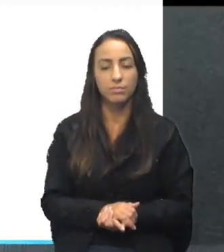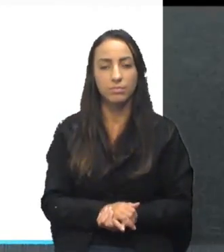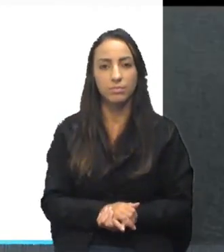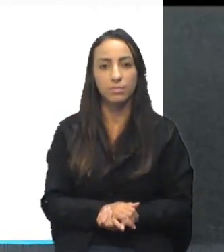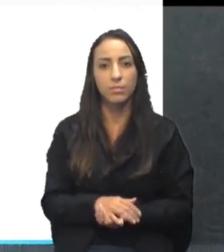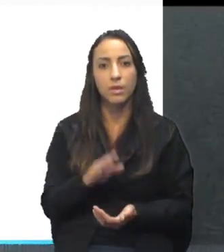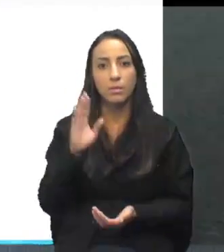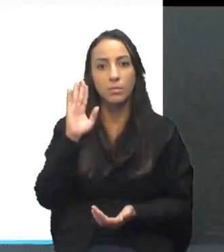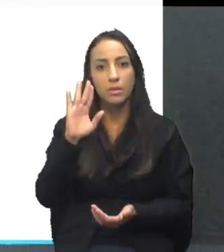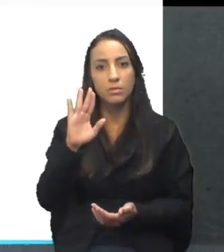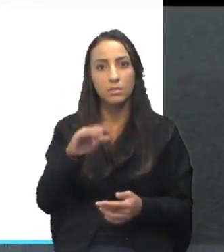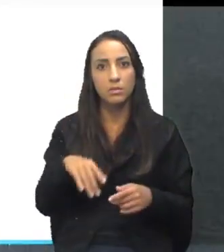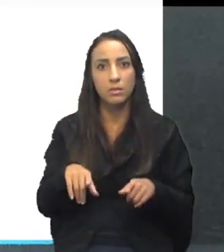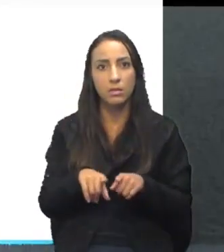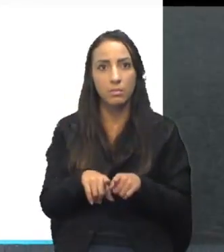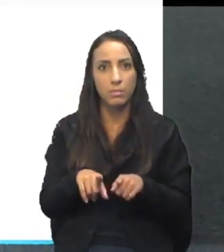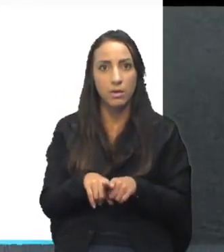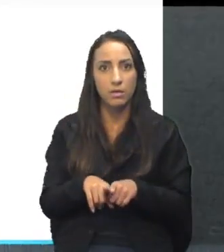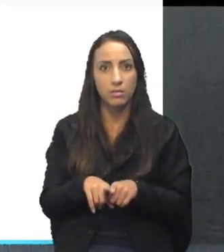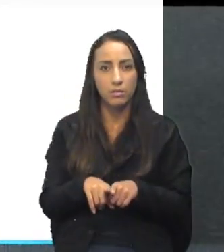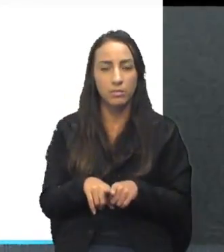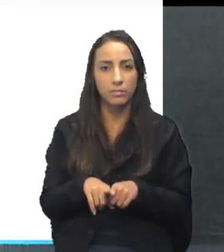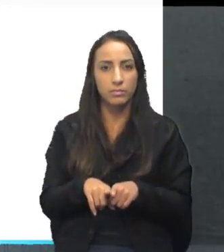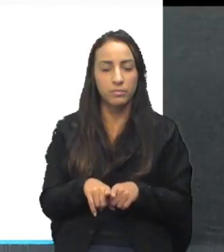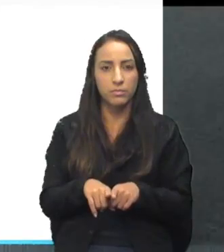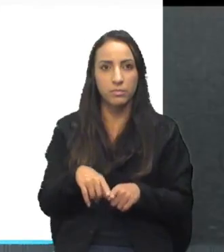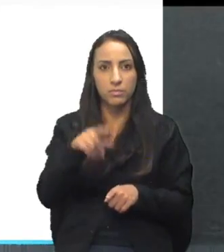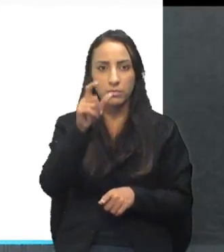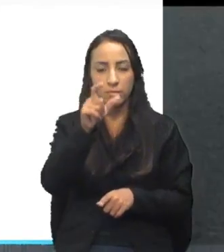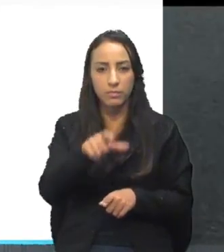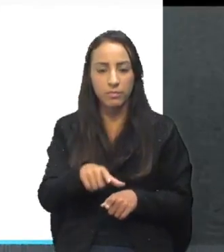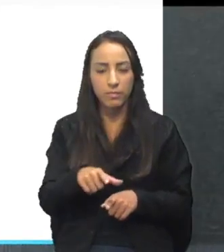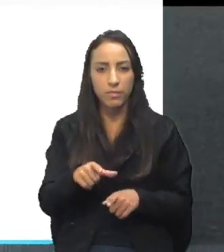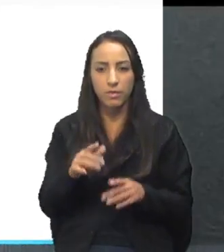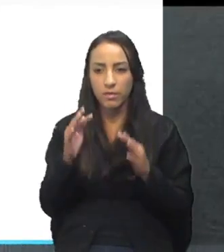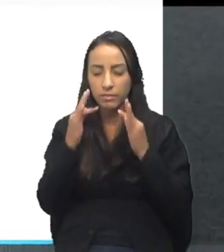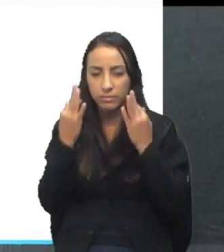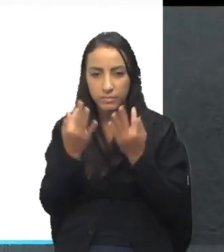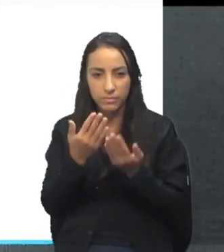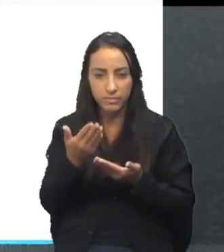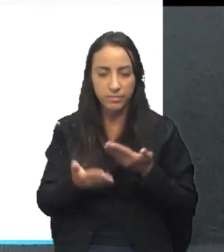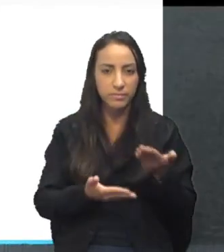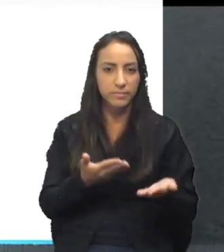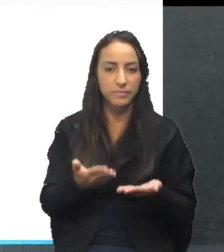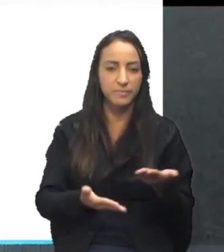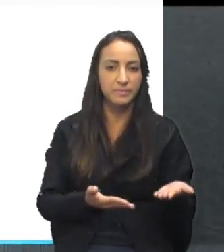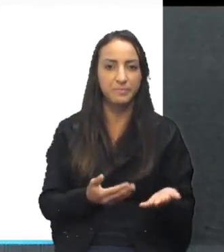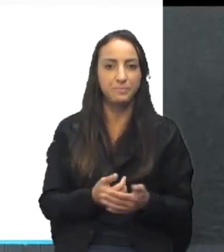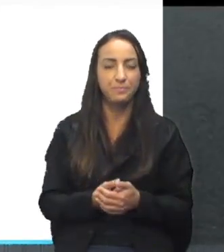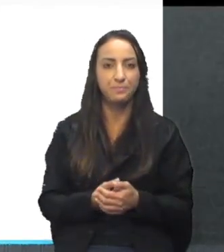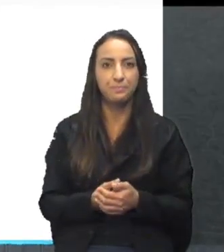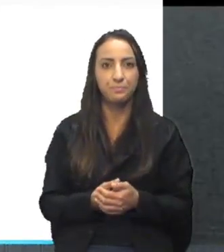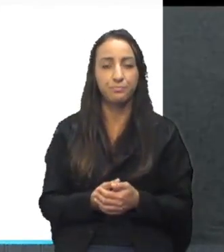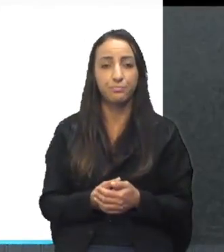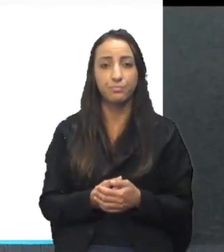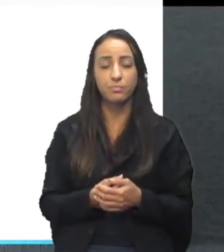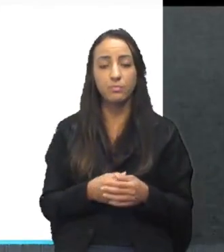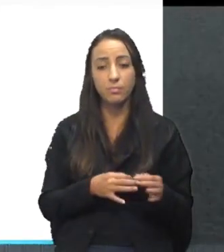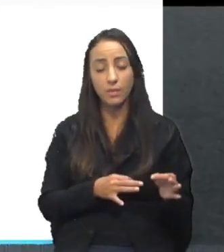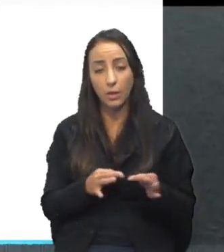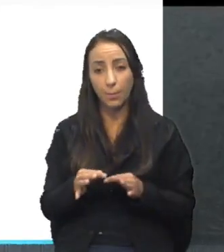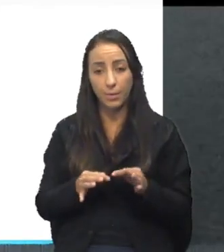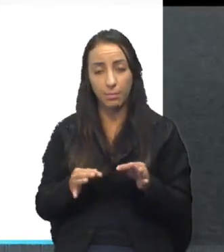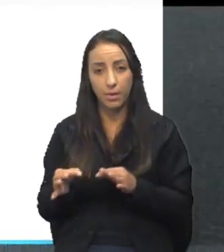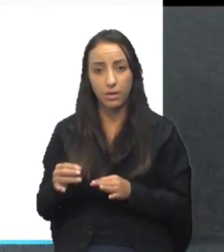e principalmente posicionamento com relação aos familiares. O preparo do corpo pós-morte é um procedimento